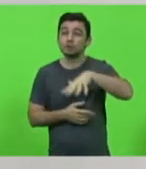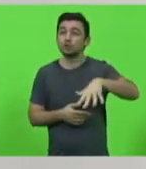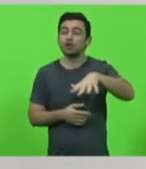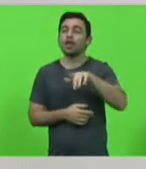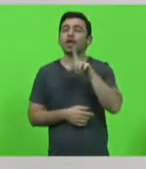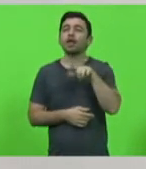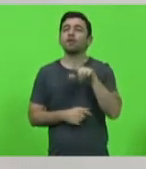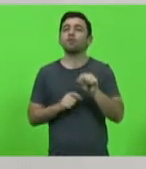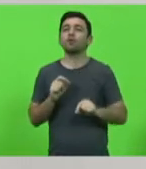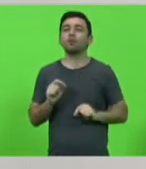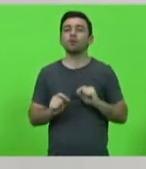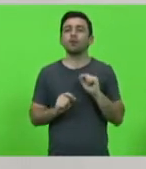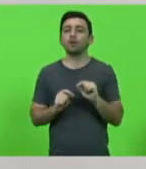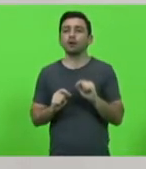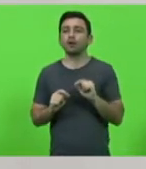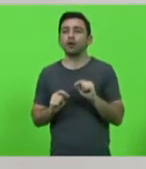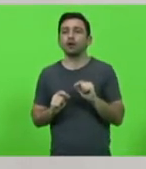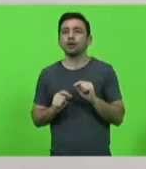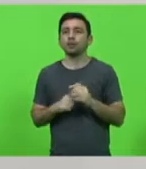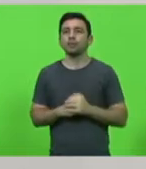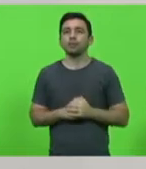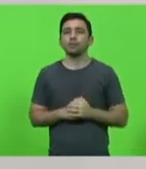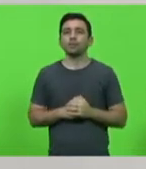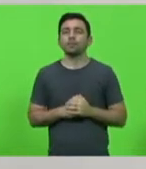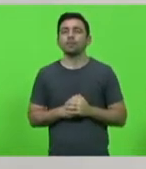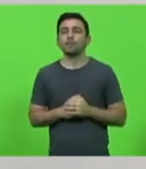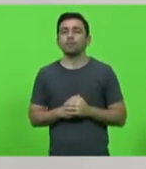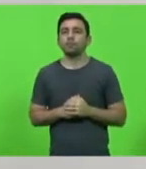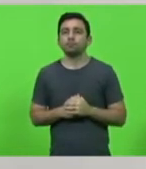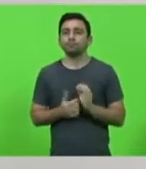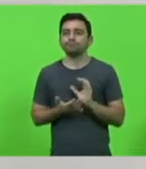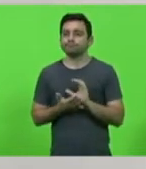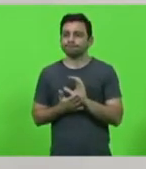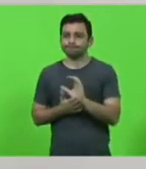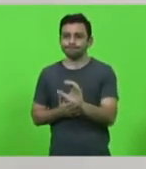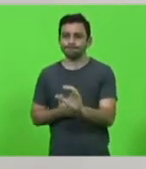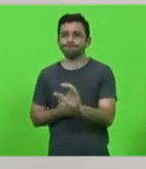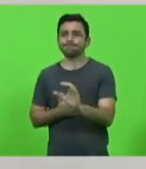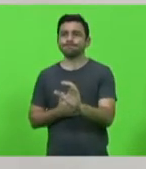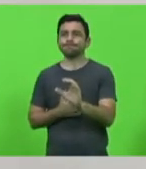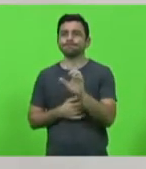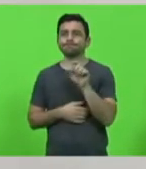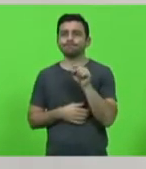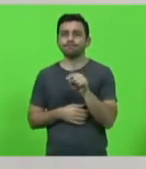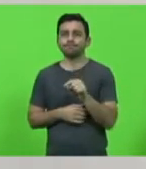ser investidor ou ser